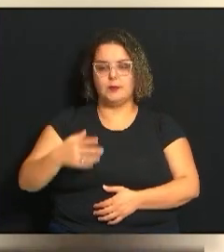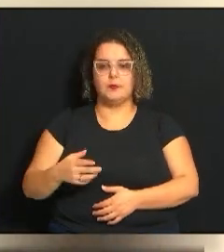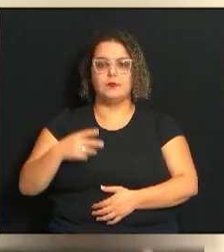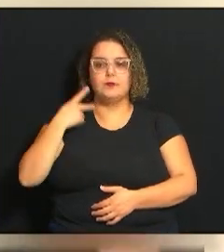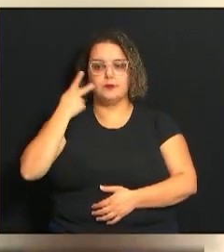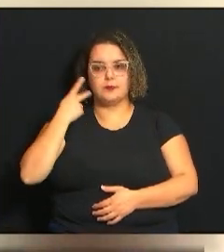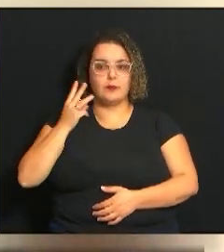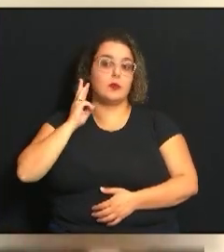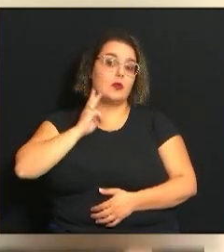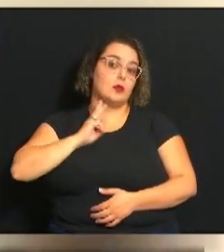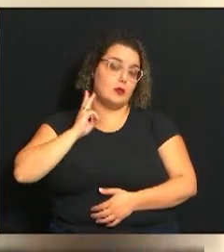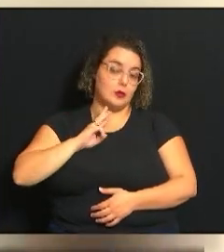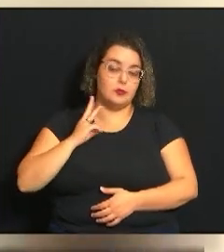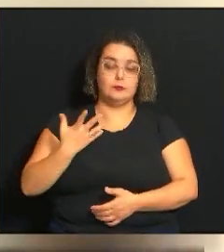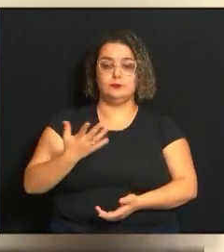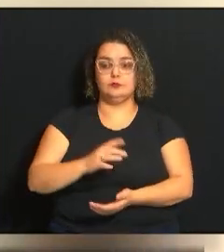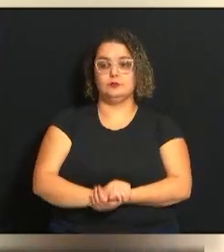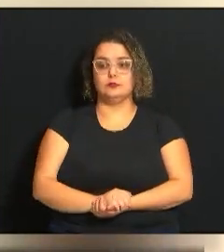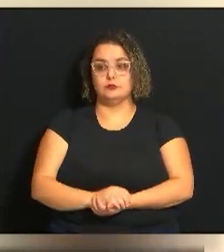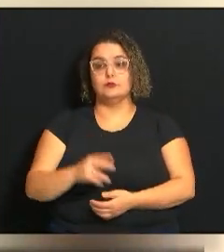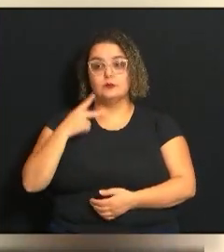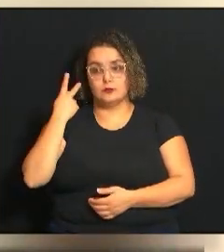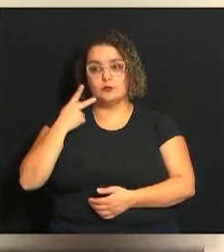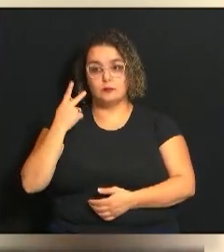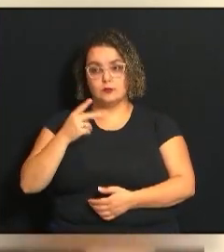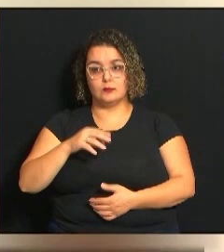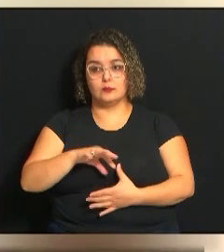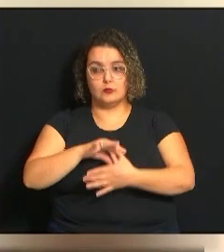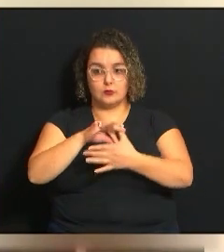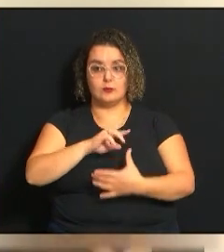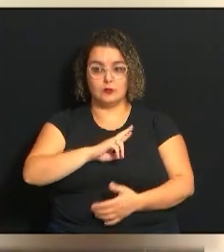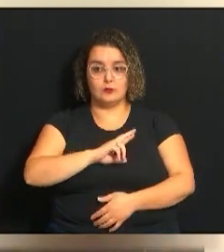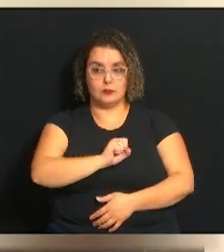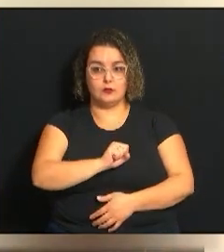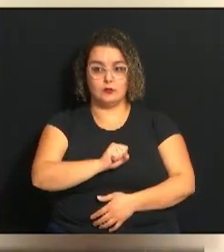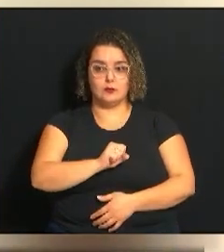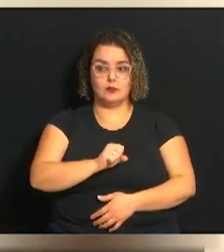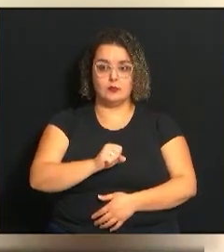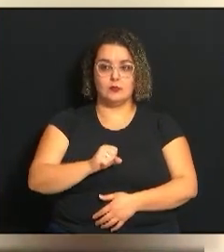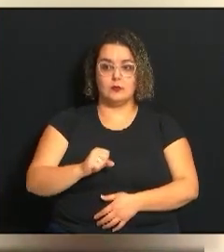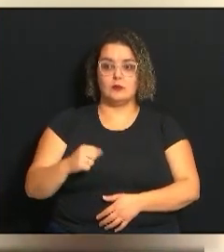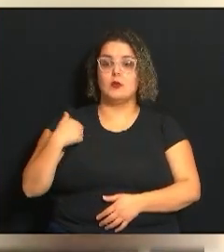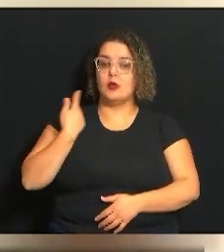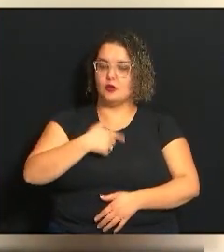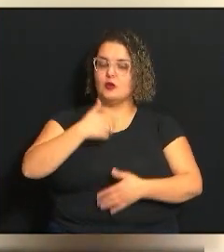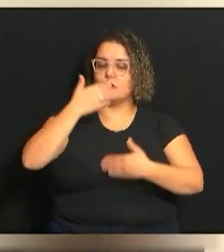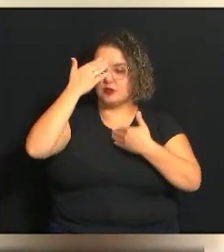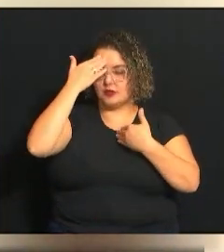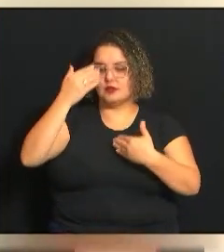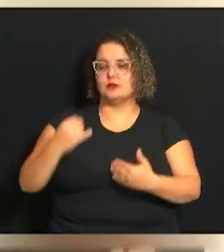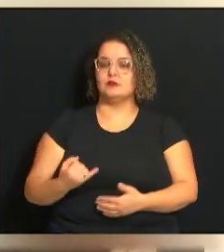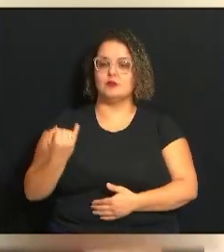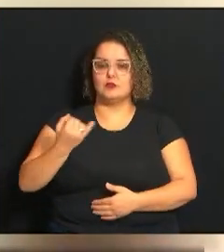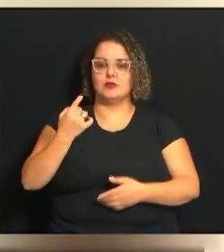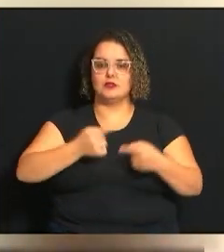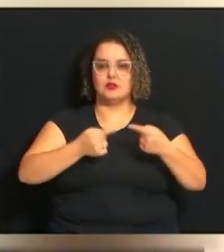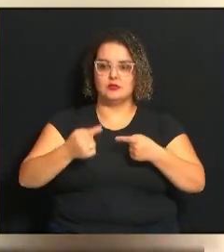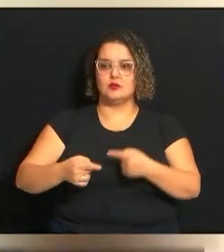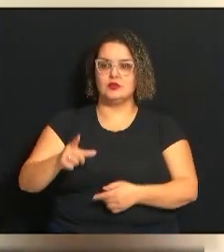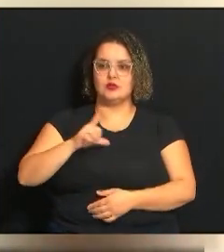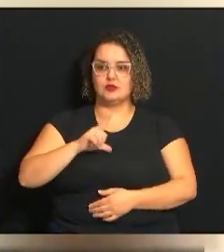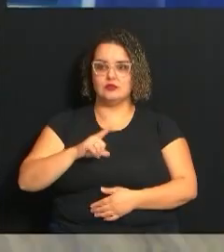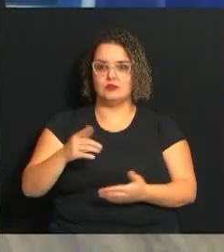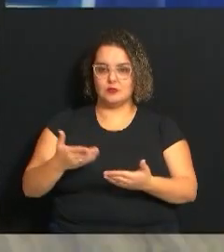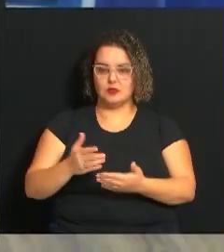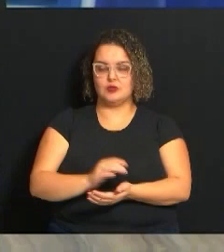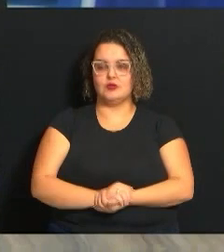Cecílio, e do vereador, nosso líder, né, de governo, Rossini, e nós agradecemos o importante debate que tivemos na casa hoje.